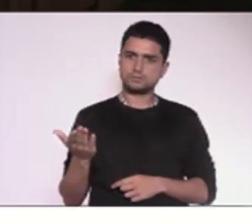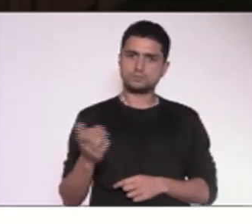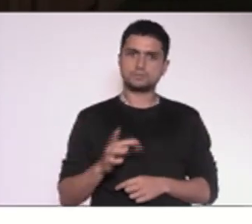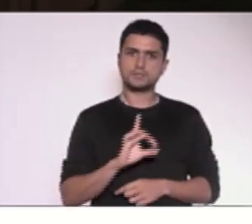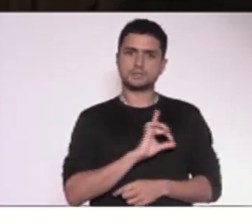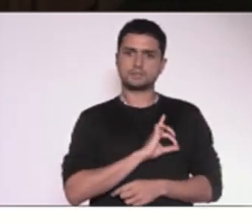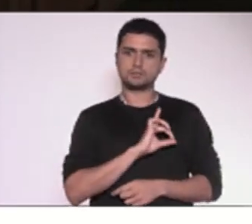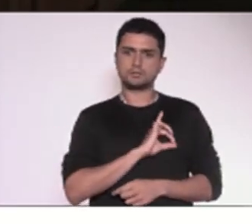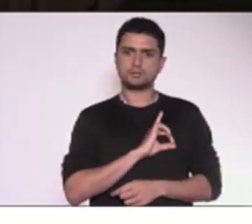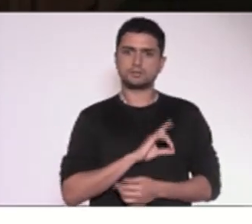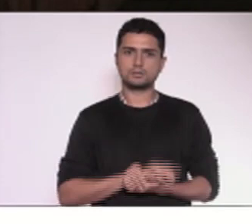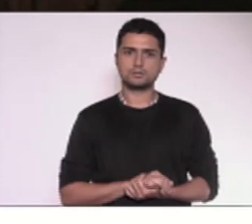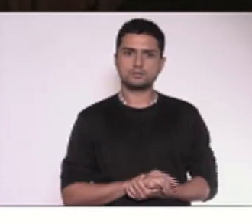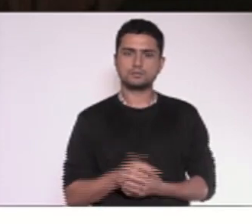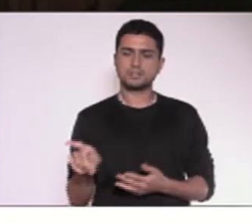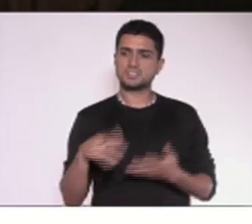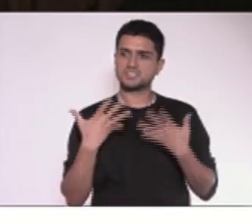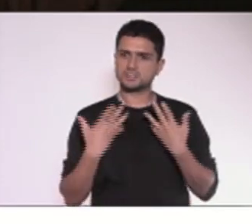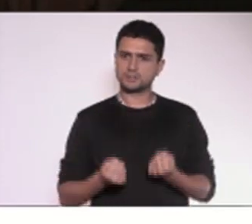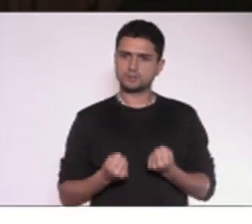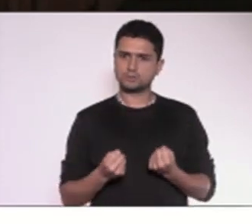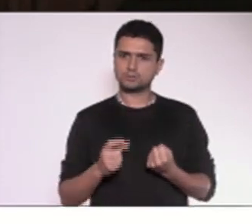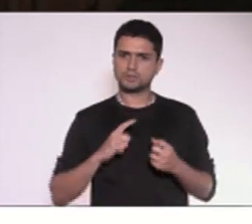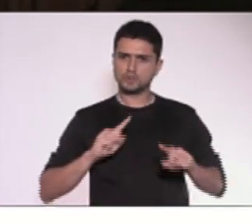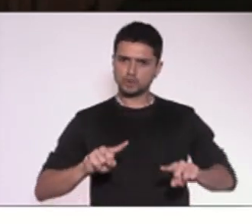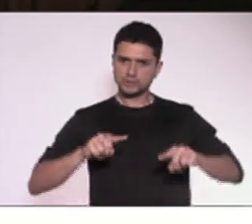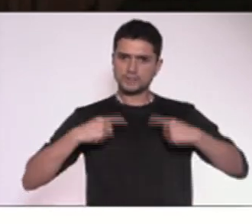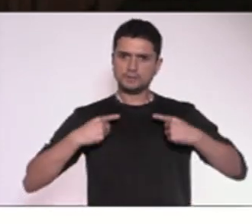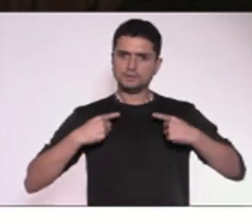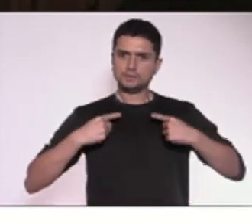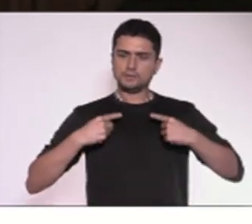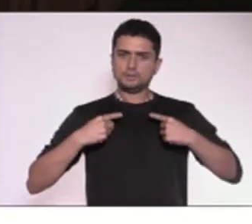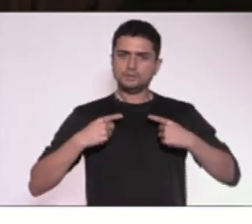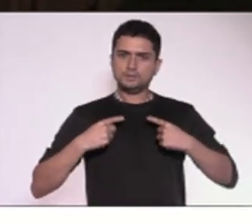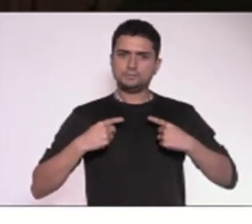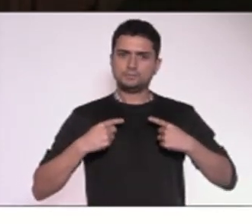que aceitou o desafio de conduzir